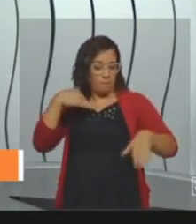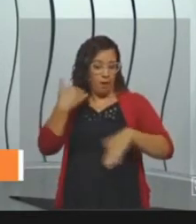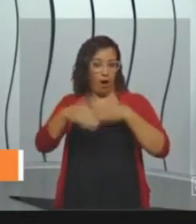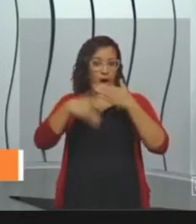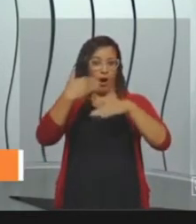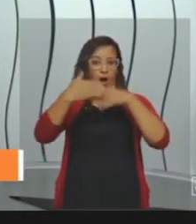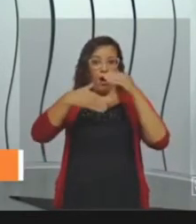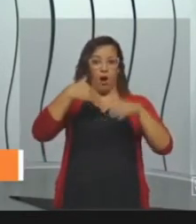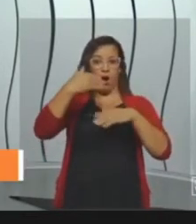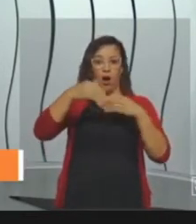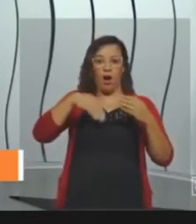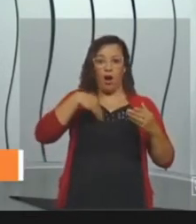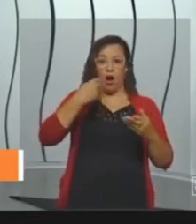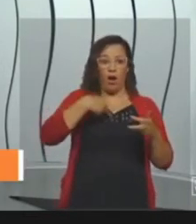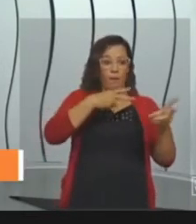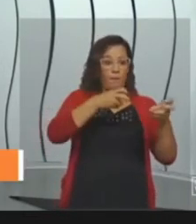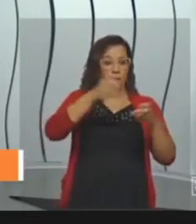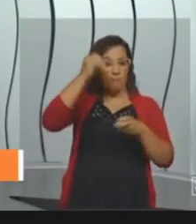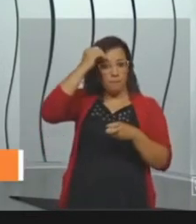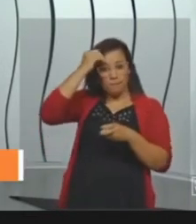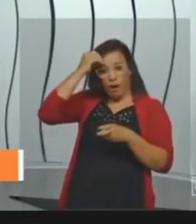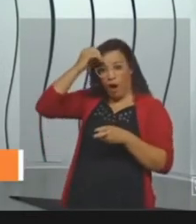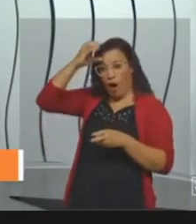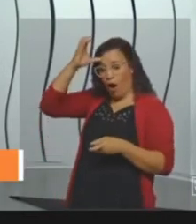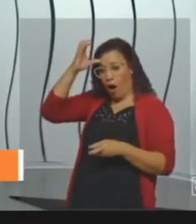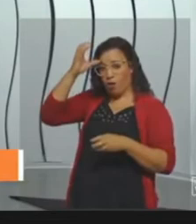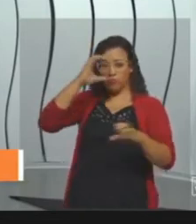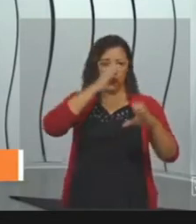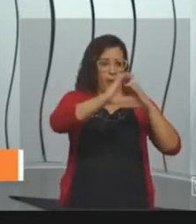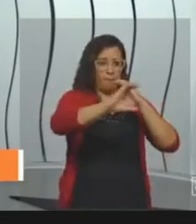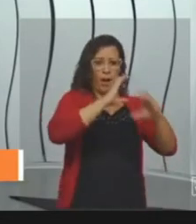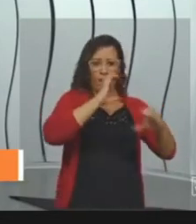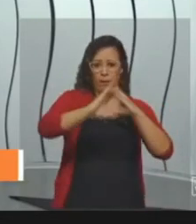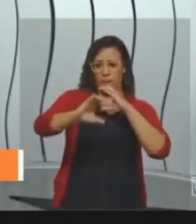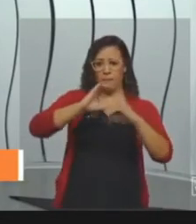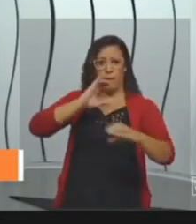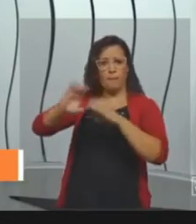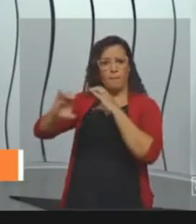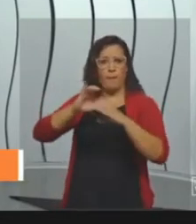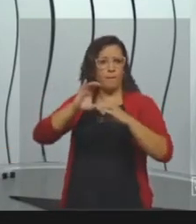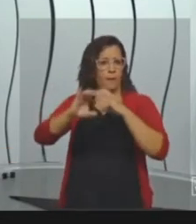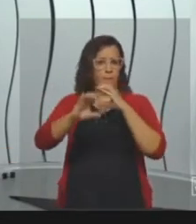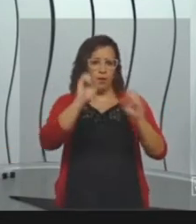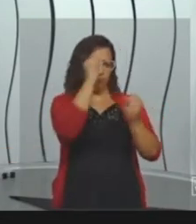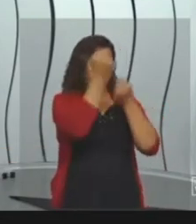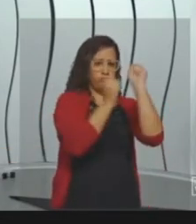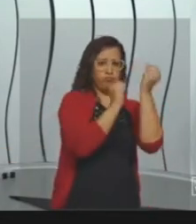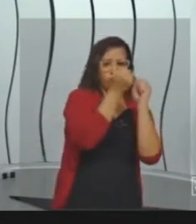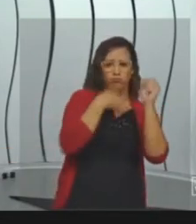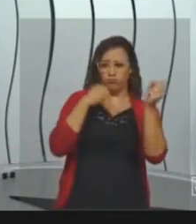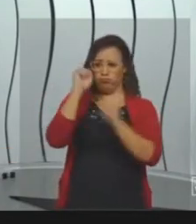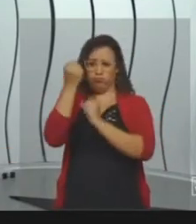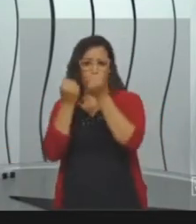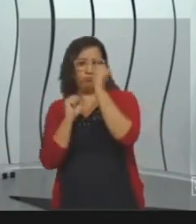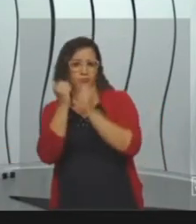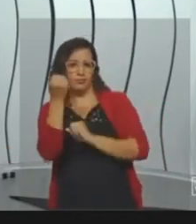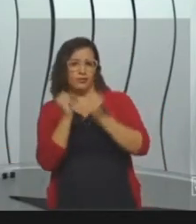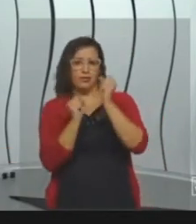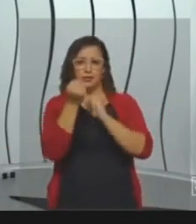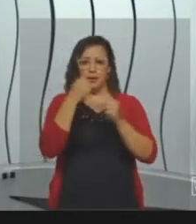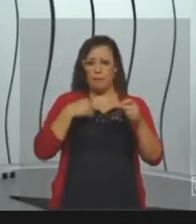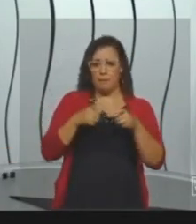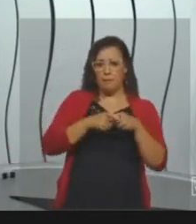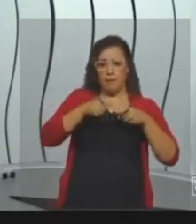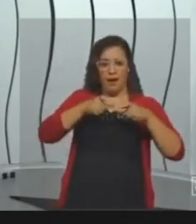de conhecimento e a comunicação de uma indústria com a outra, com uma sede de uma indústria com a outra, isso tudo proporcionou